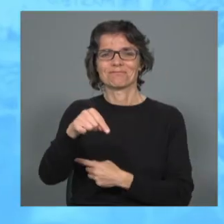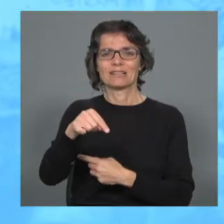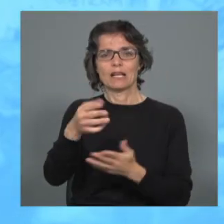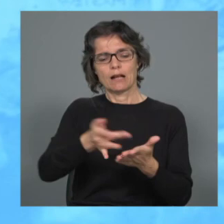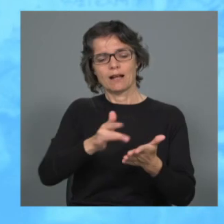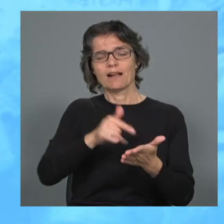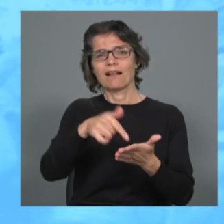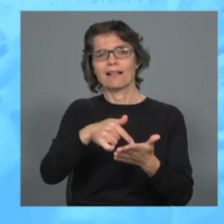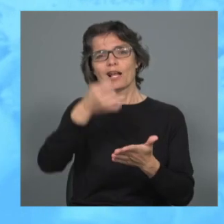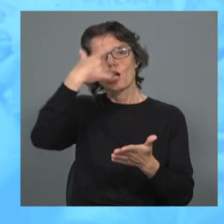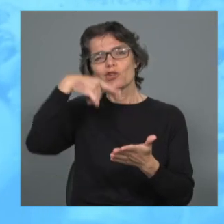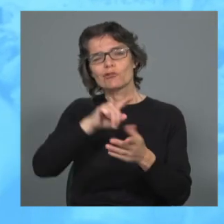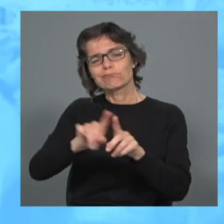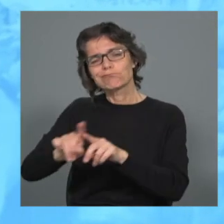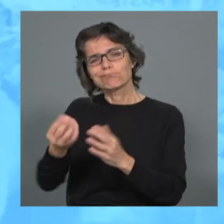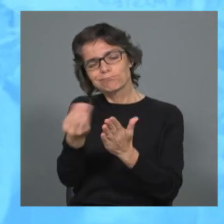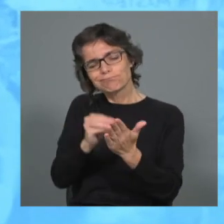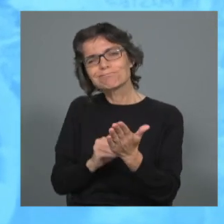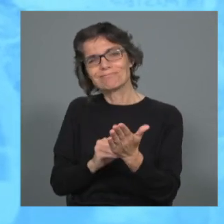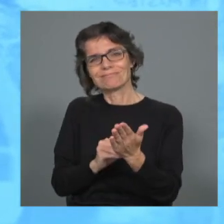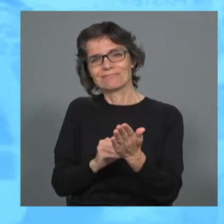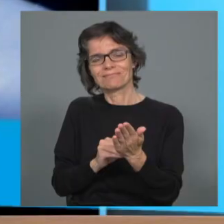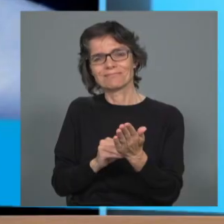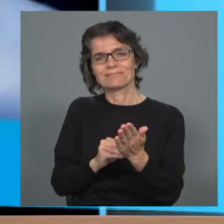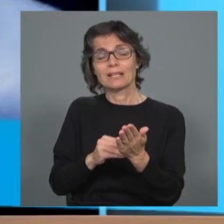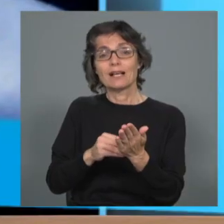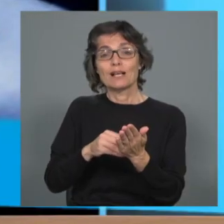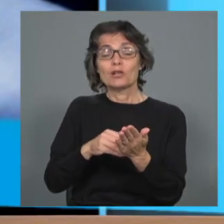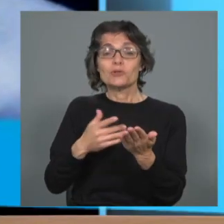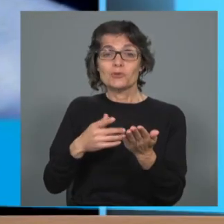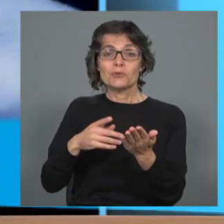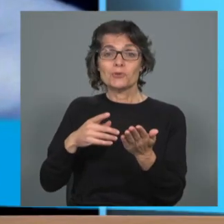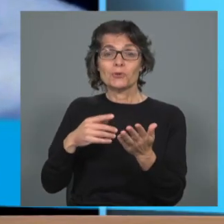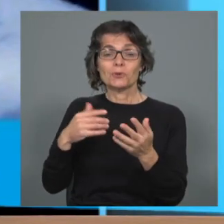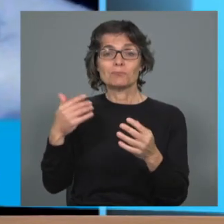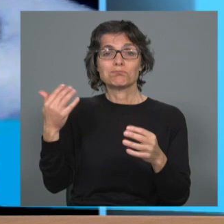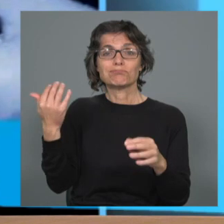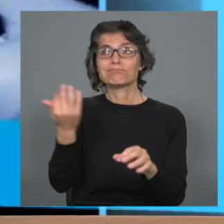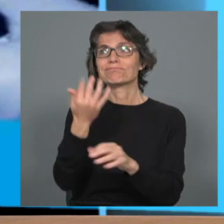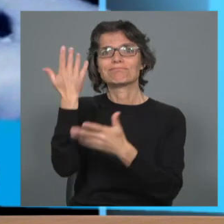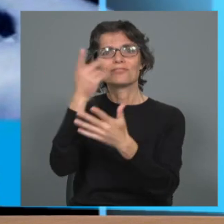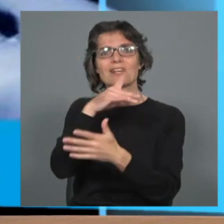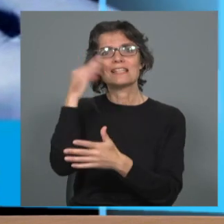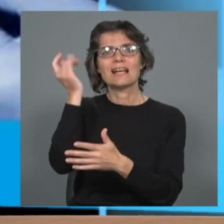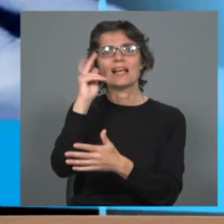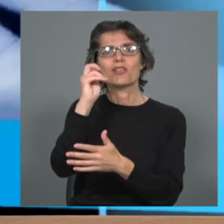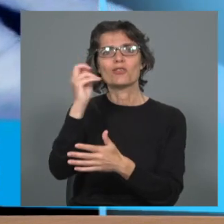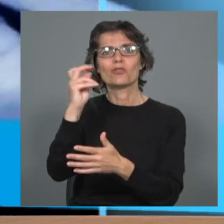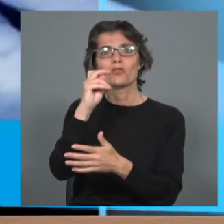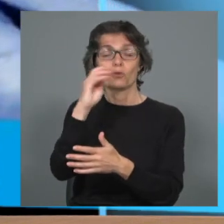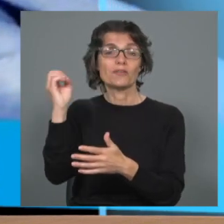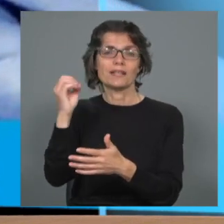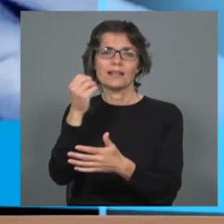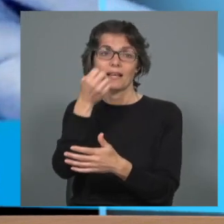contam muitas histórias, e creio que os 30 anos são feitos de cada uma dessas histórias. É verdade, os 30 anos são feitos de